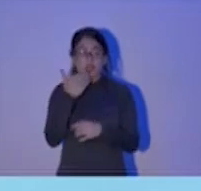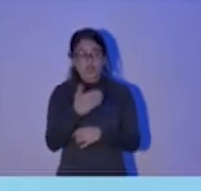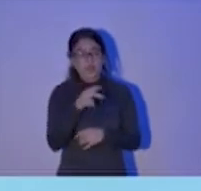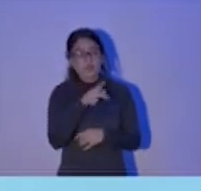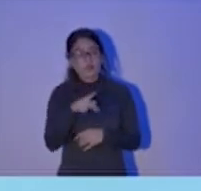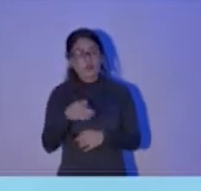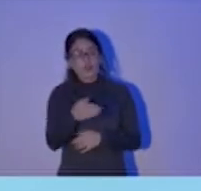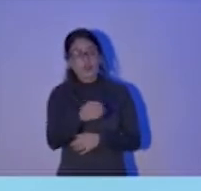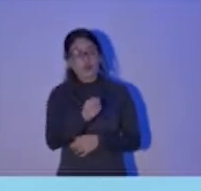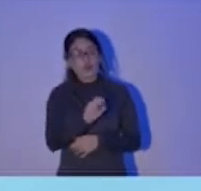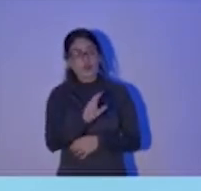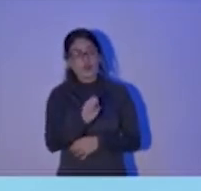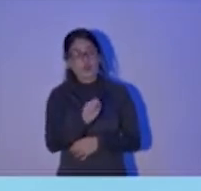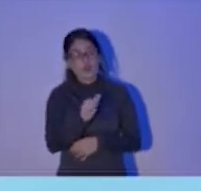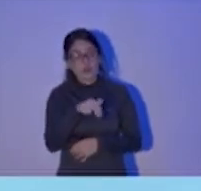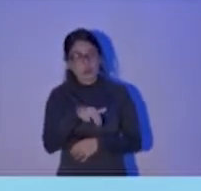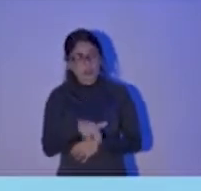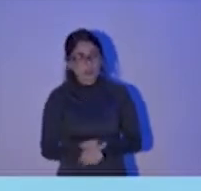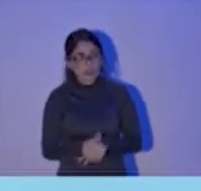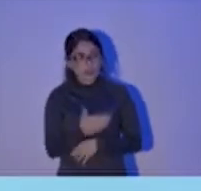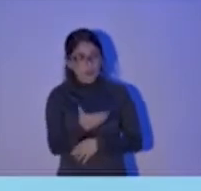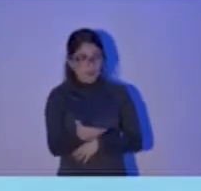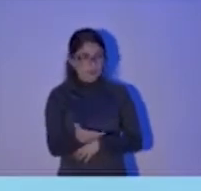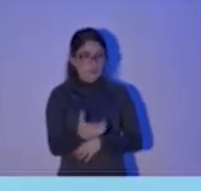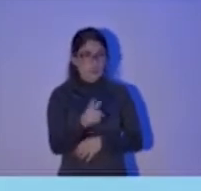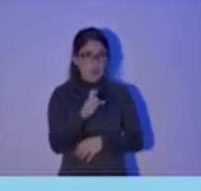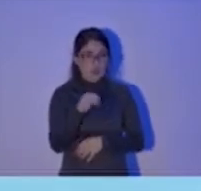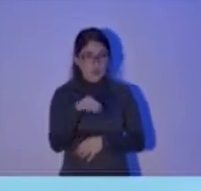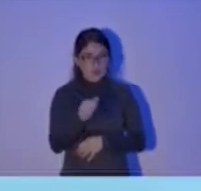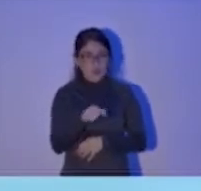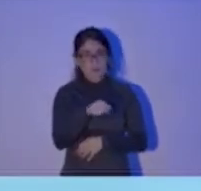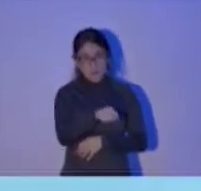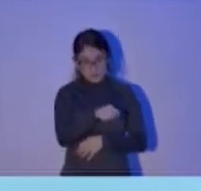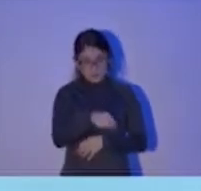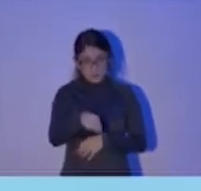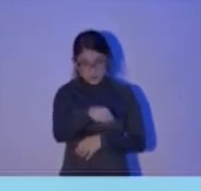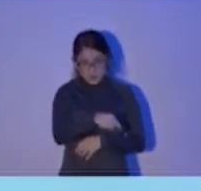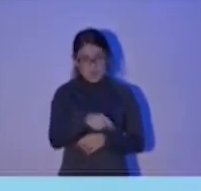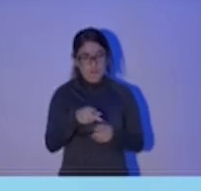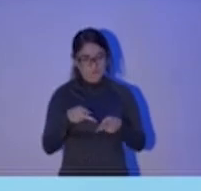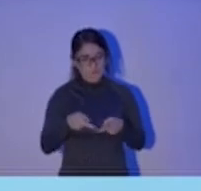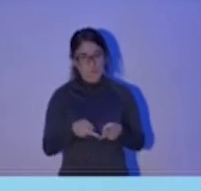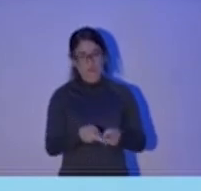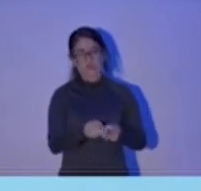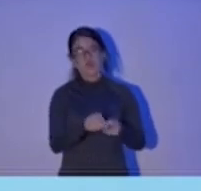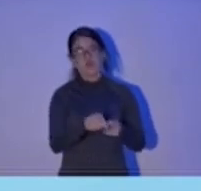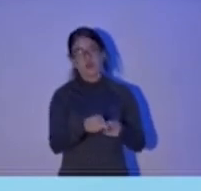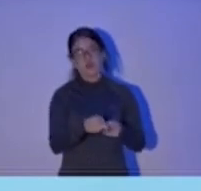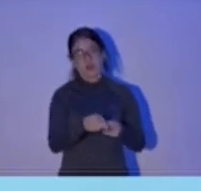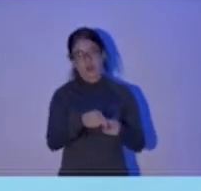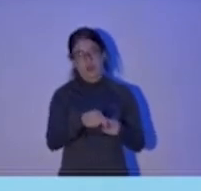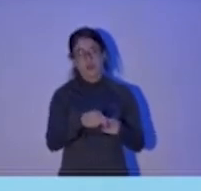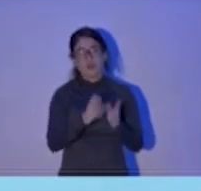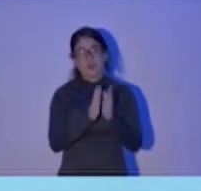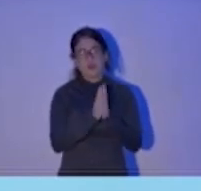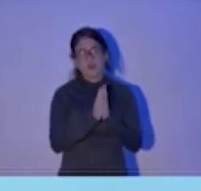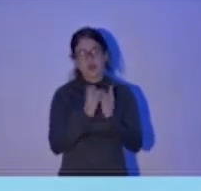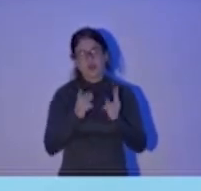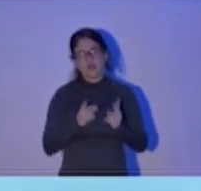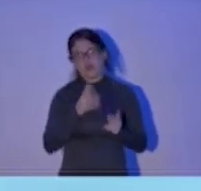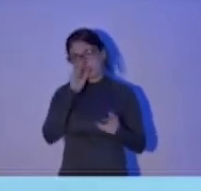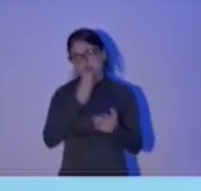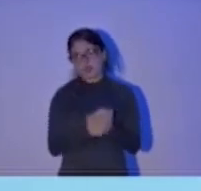Lehman que, como mantenedores, que continue vocês e todos os outros mantenedores acreditando na educação desse país